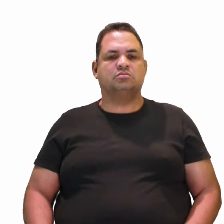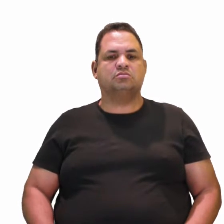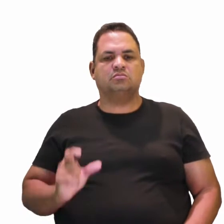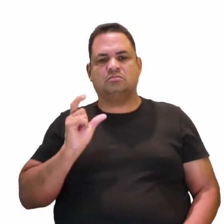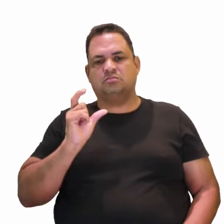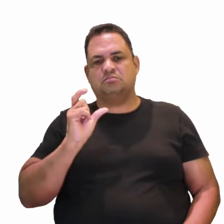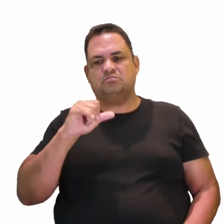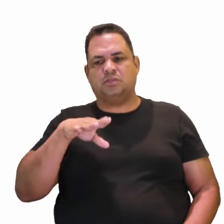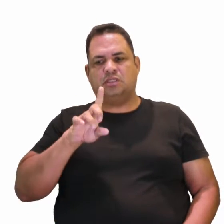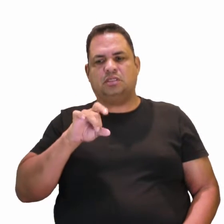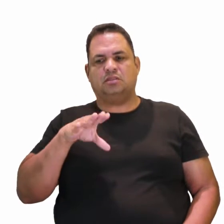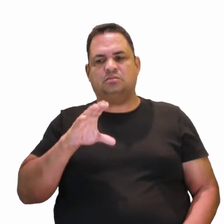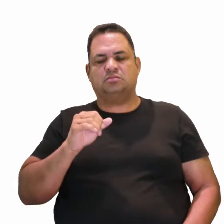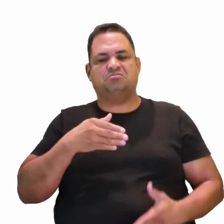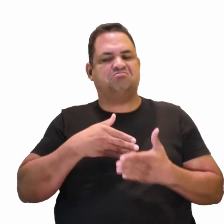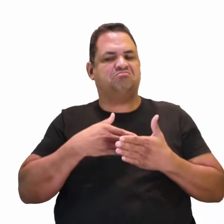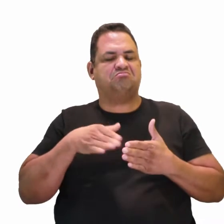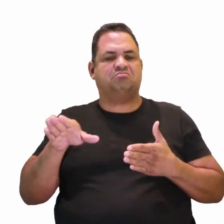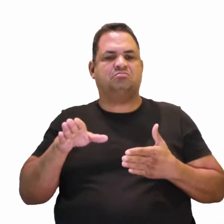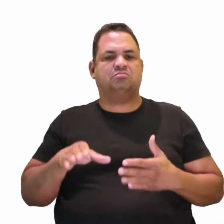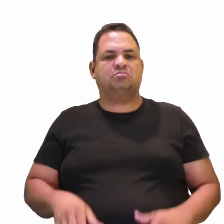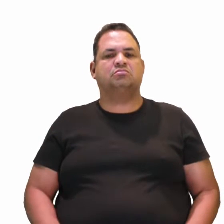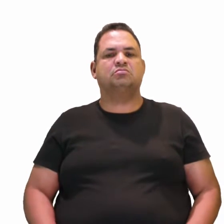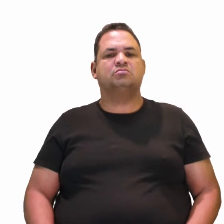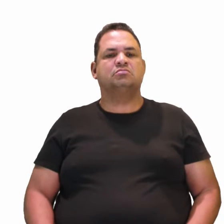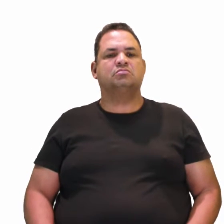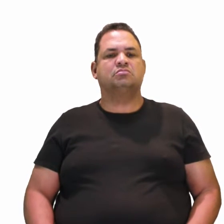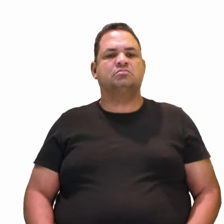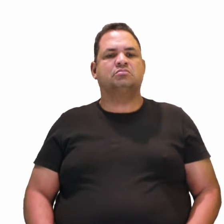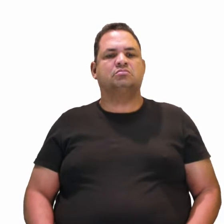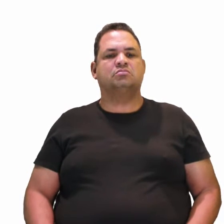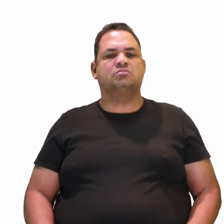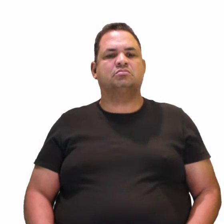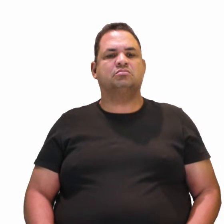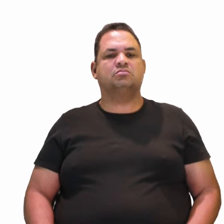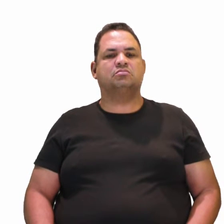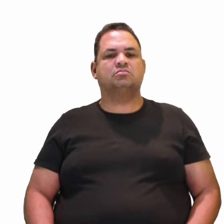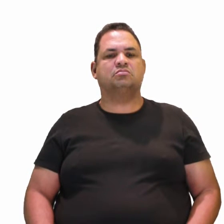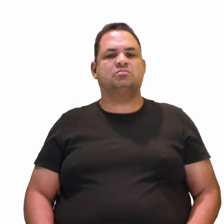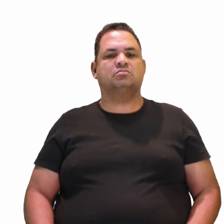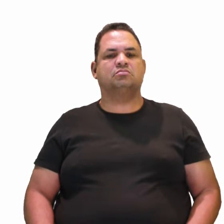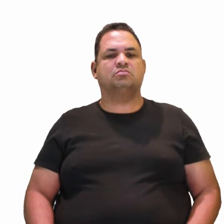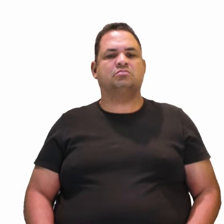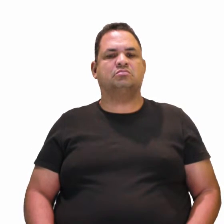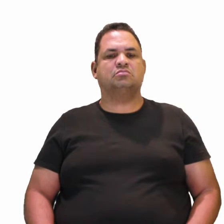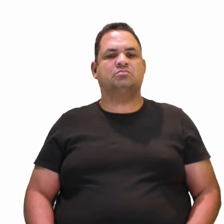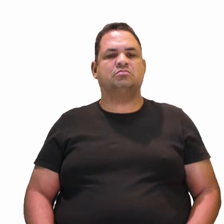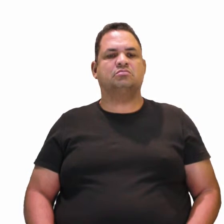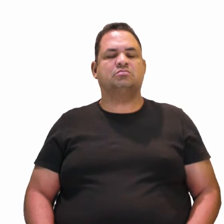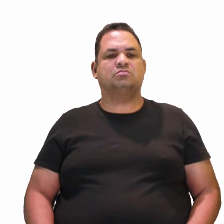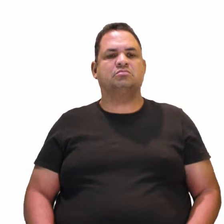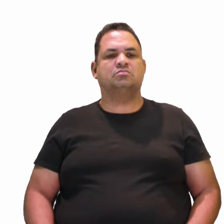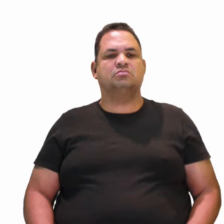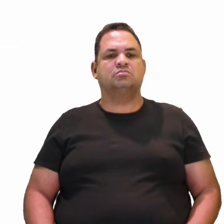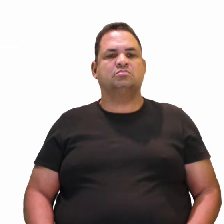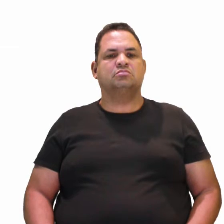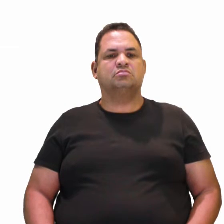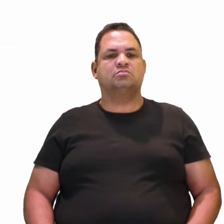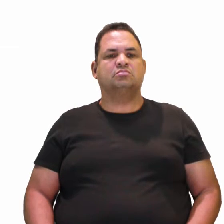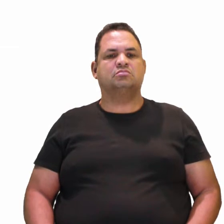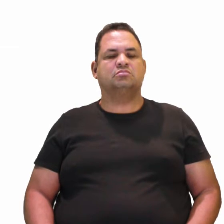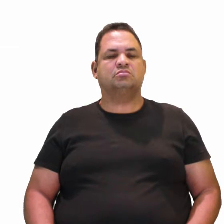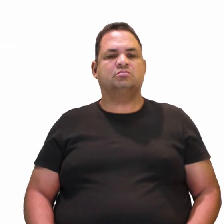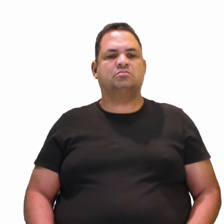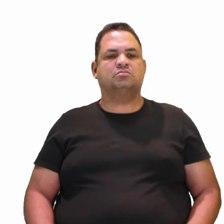palavra maníaco já tira completamente a questão de ser algo saudável, né? Porque ser maníaco por alguma coisa